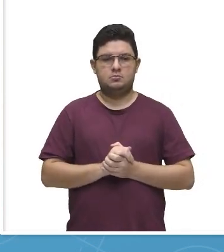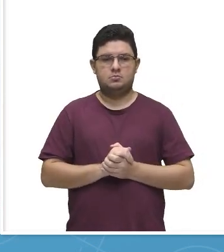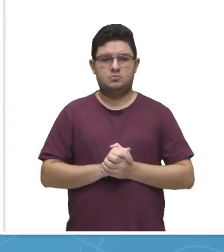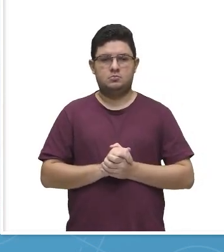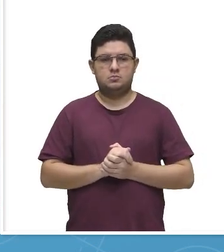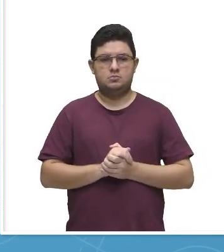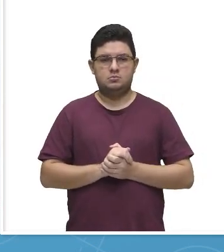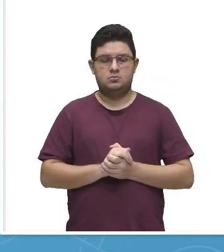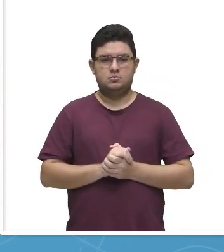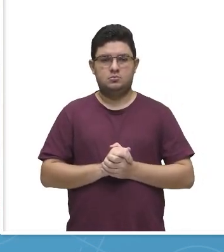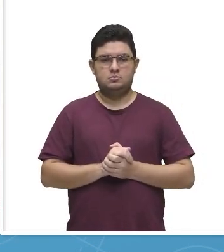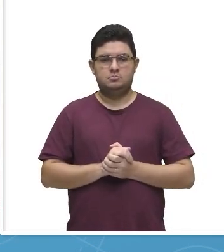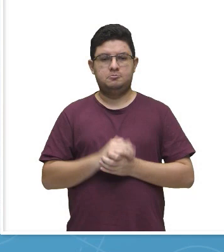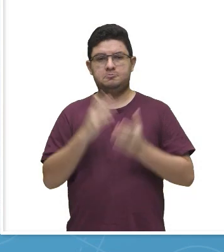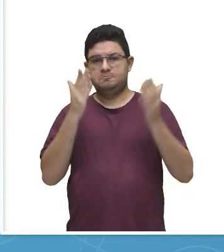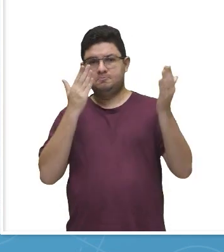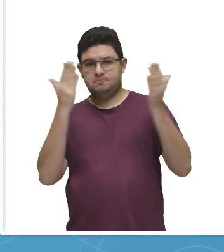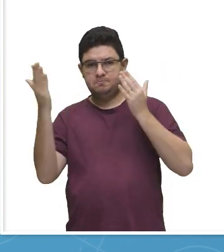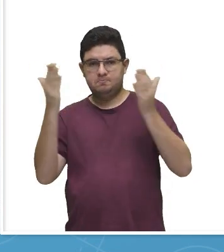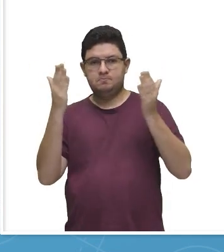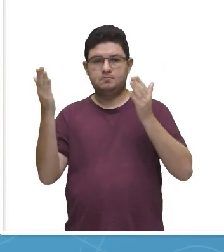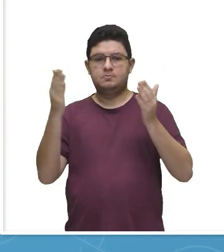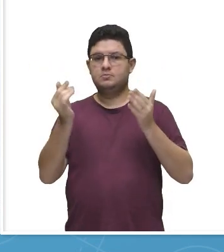Como nós vimos lá nos exemplos,